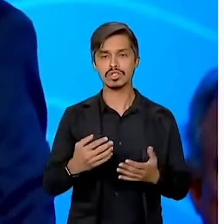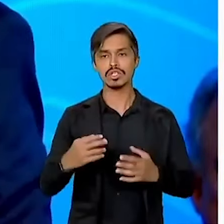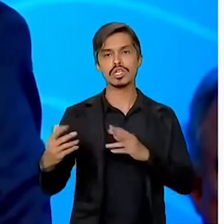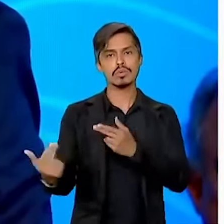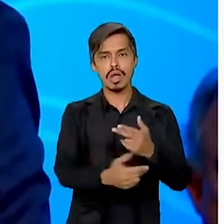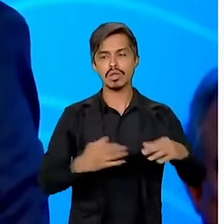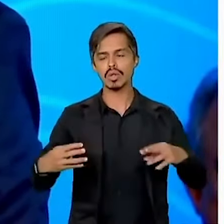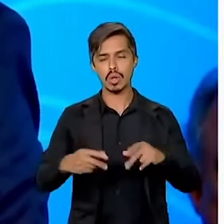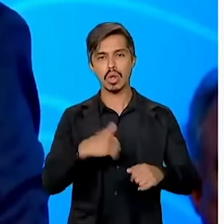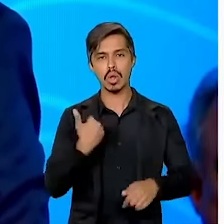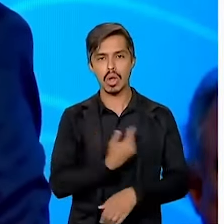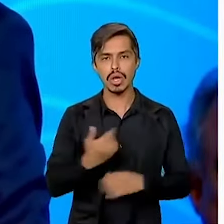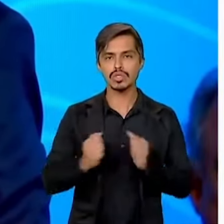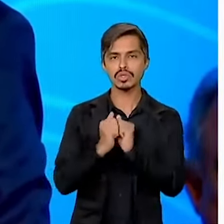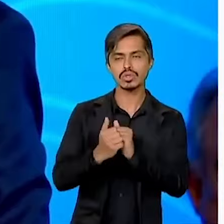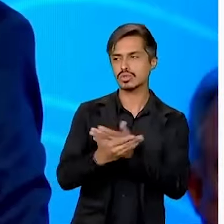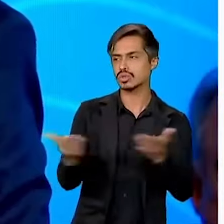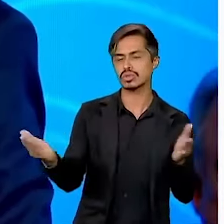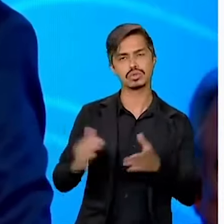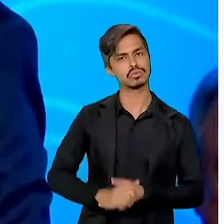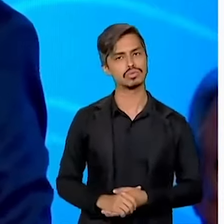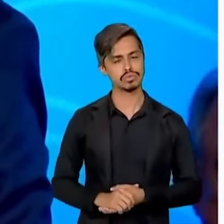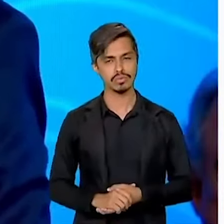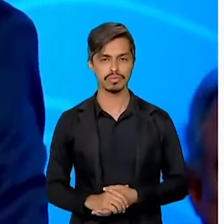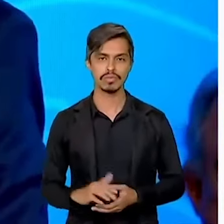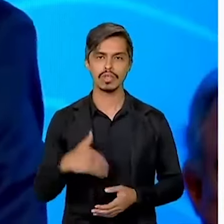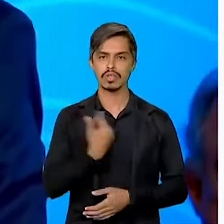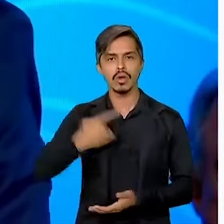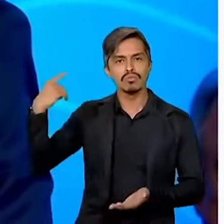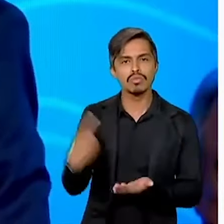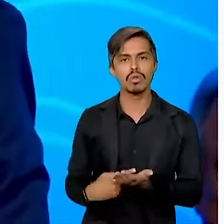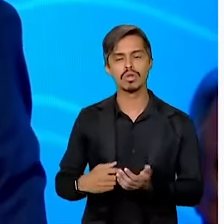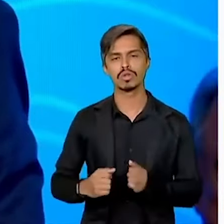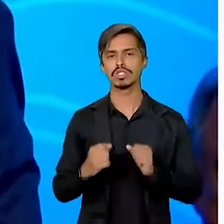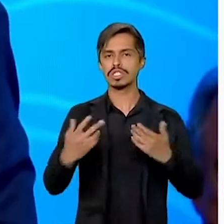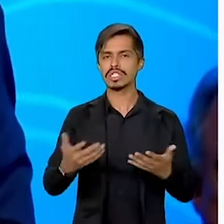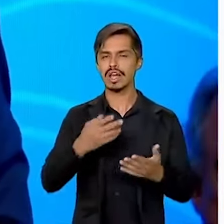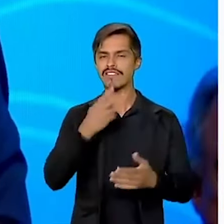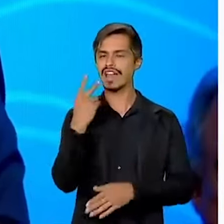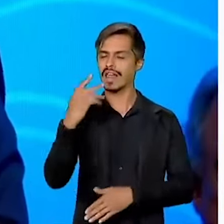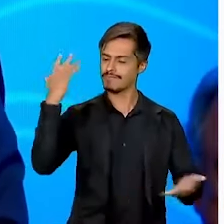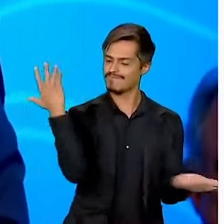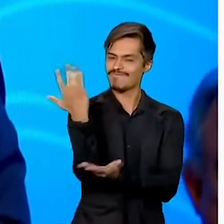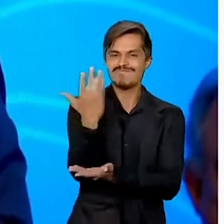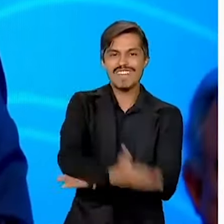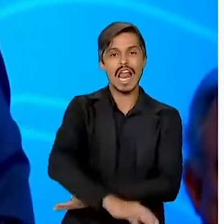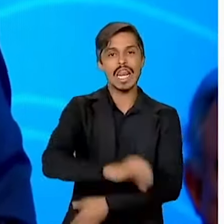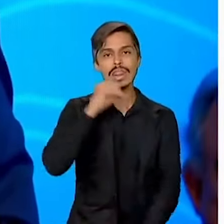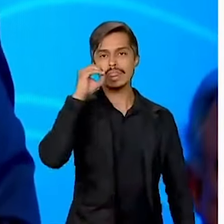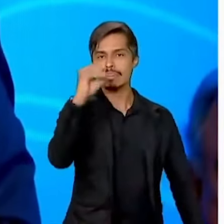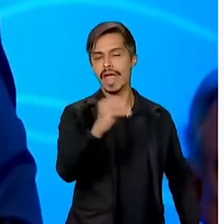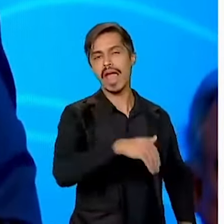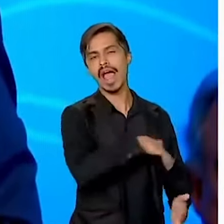viver em qualquer lugar do mundo. Nós assumimos o compromisso do não de desmatamento zero